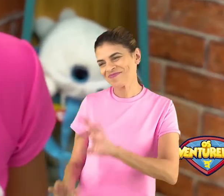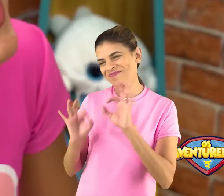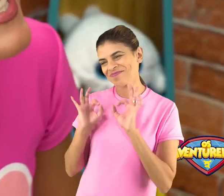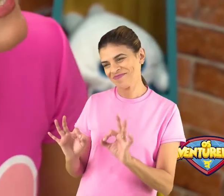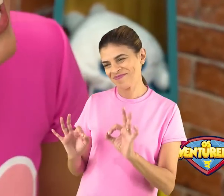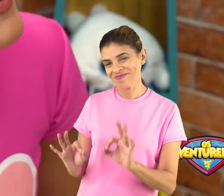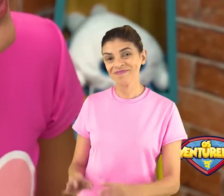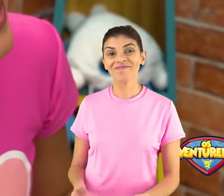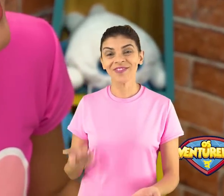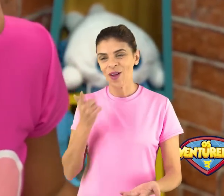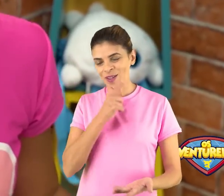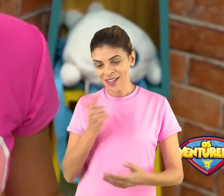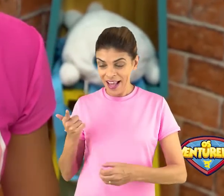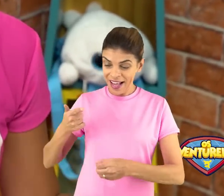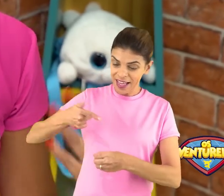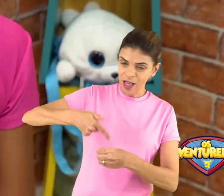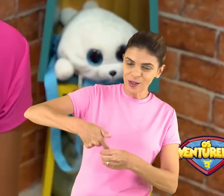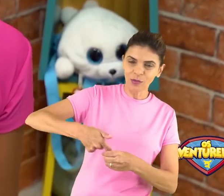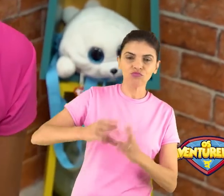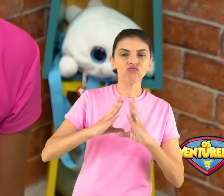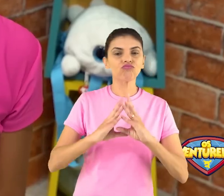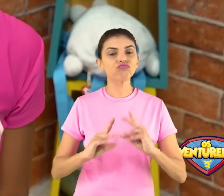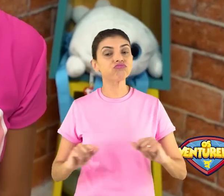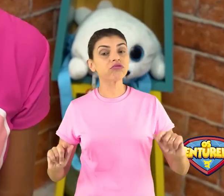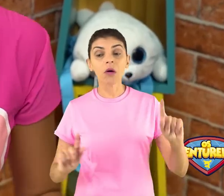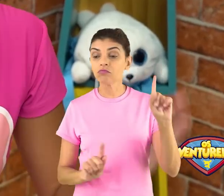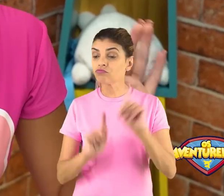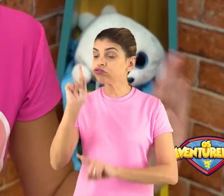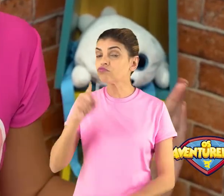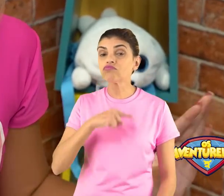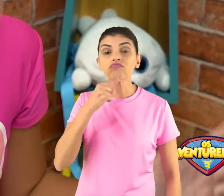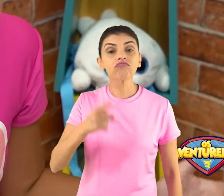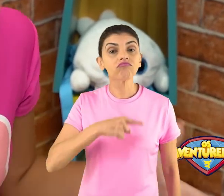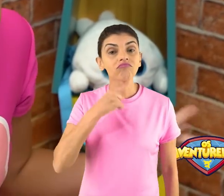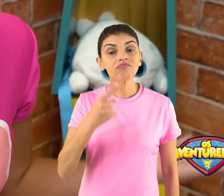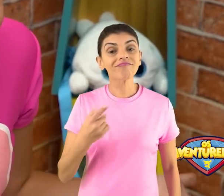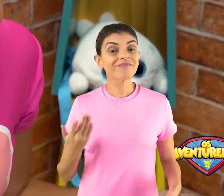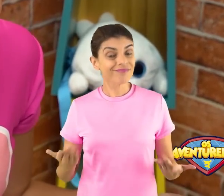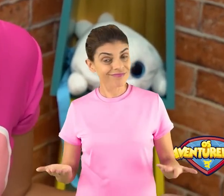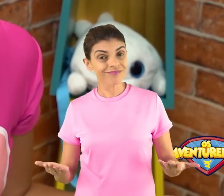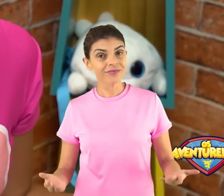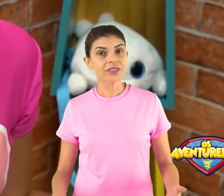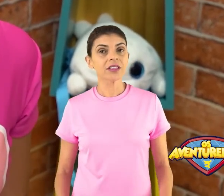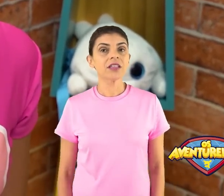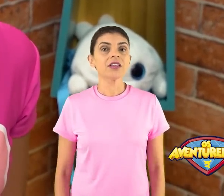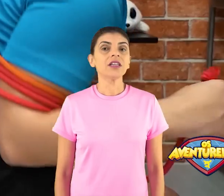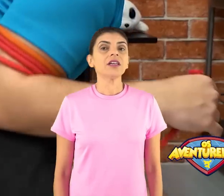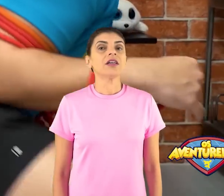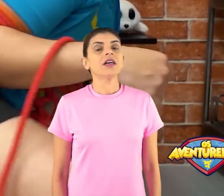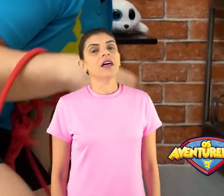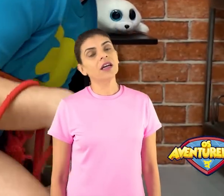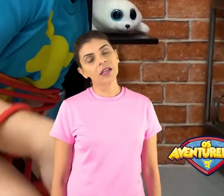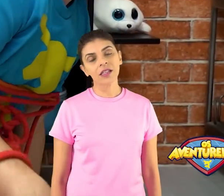Deu tudo certo, Lucas! Tiramos toda a gasolina do míssil e ele não teve como decolar para o espaço!